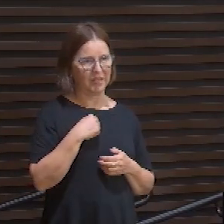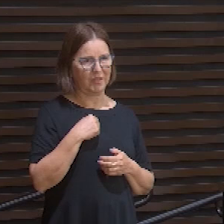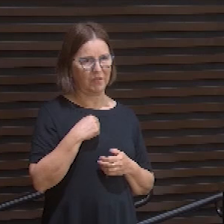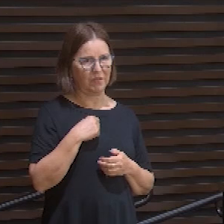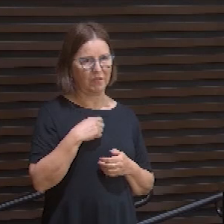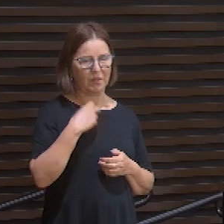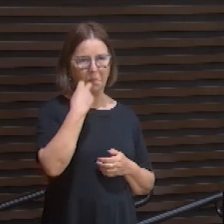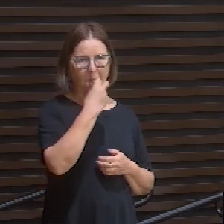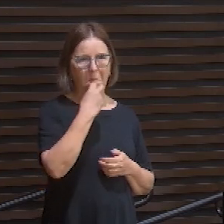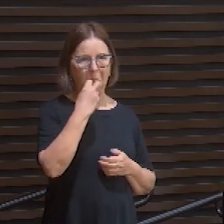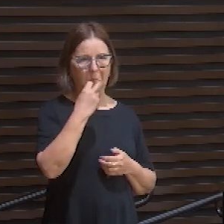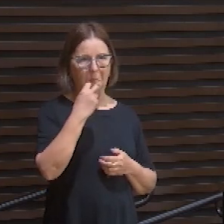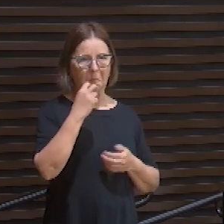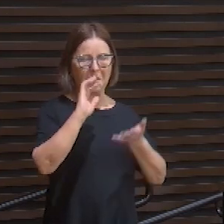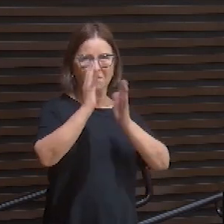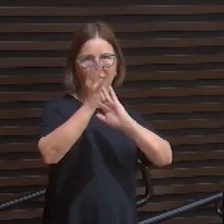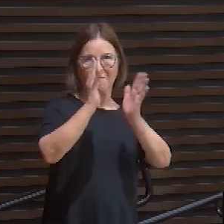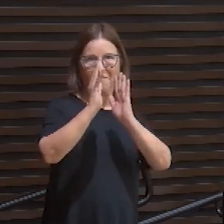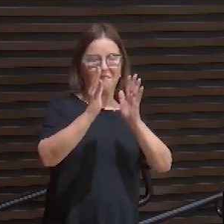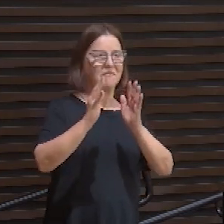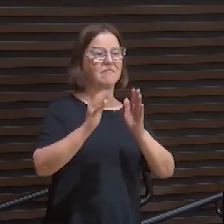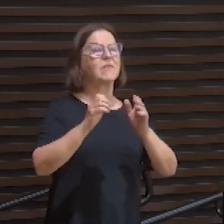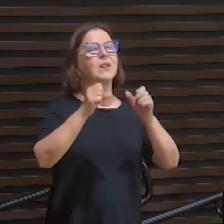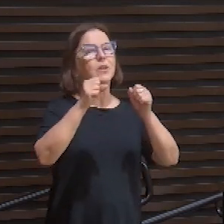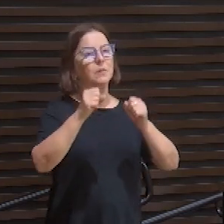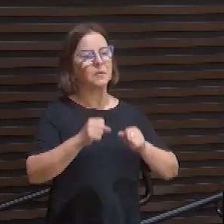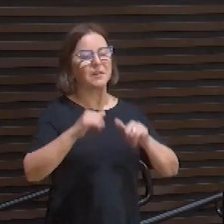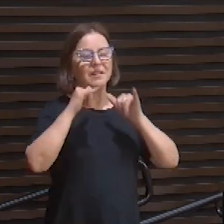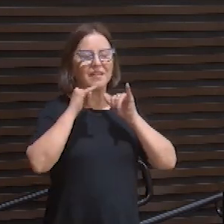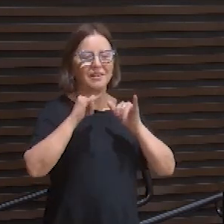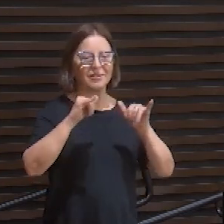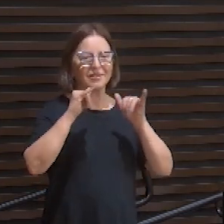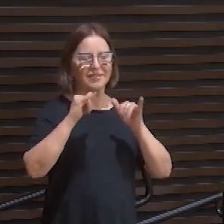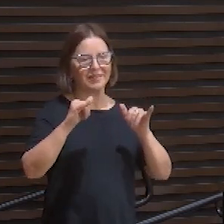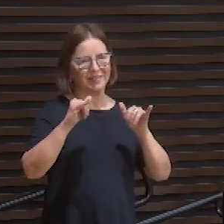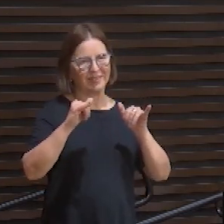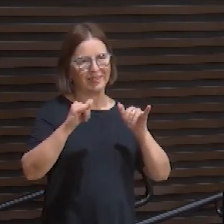bocas que podemos anunciar às